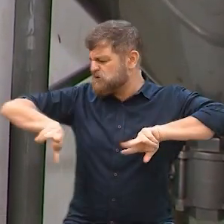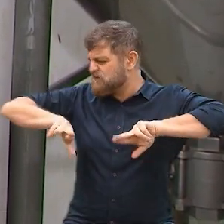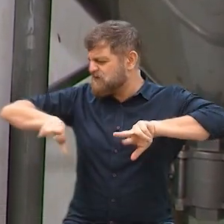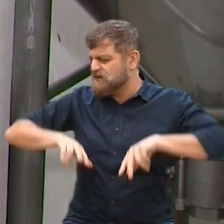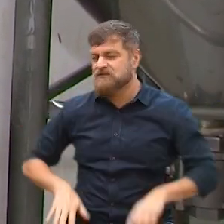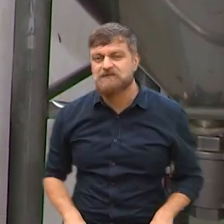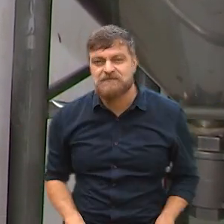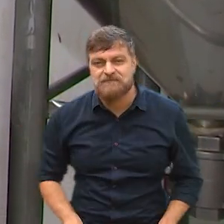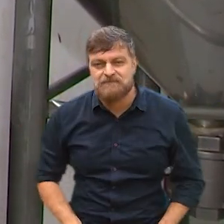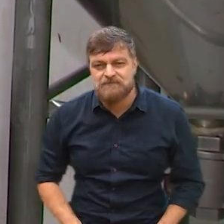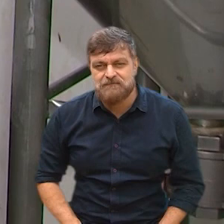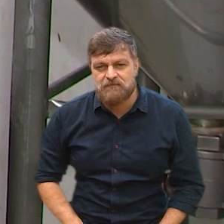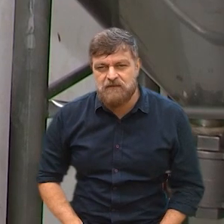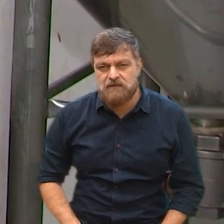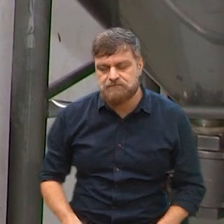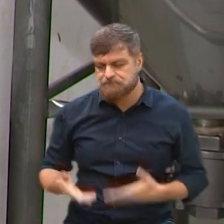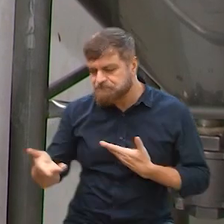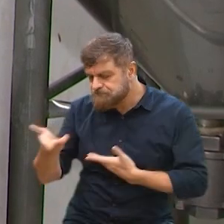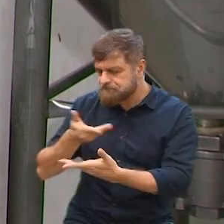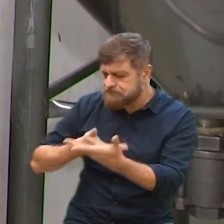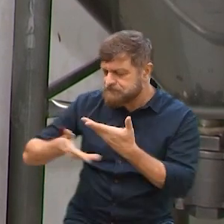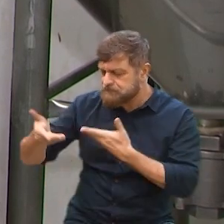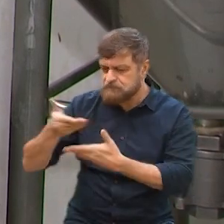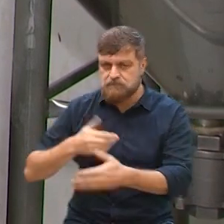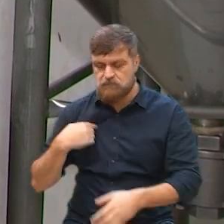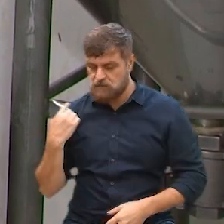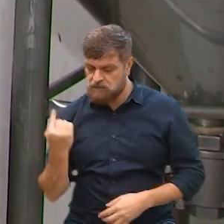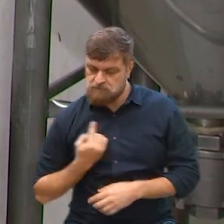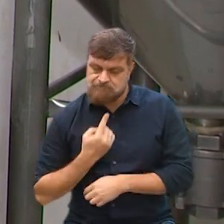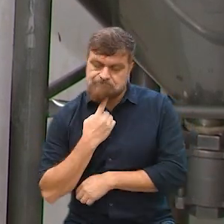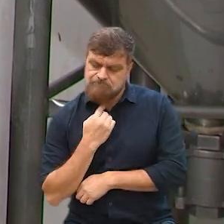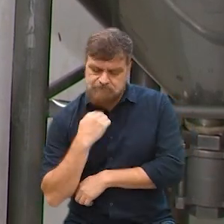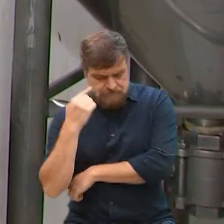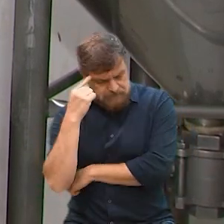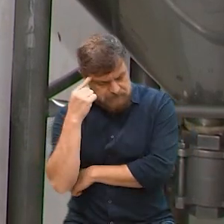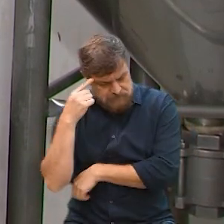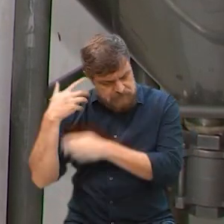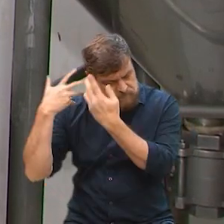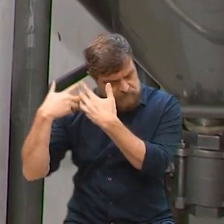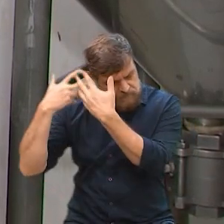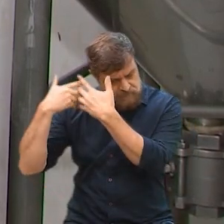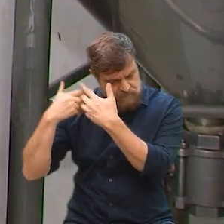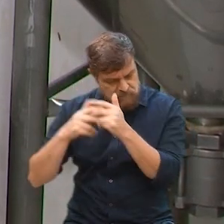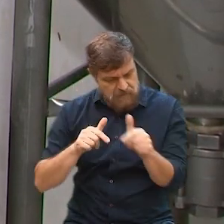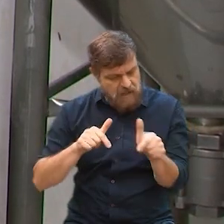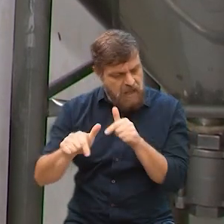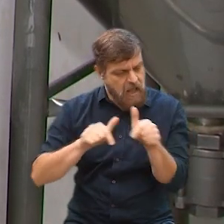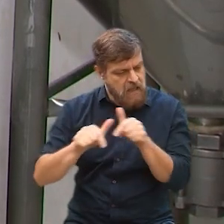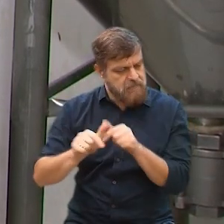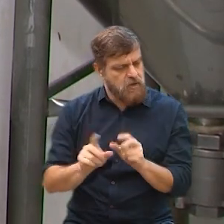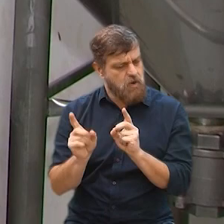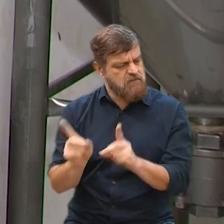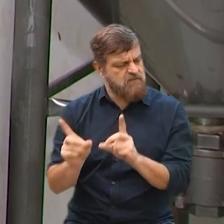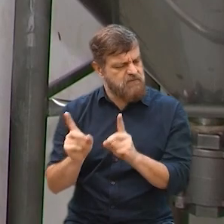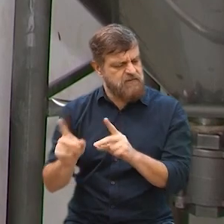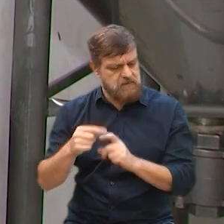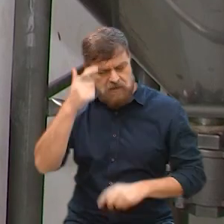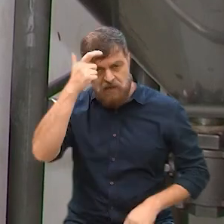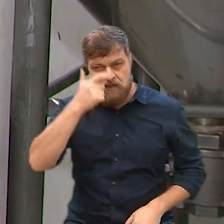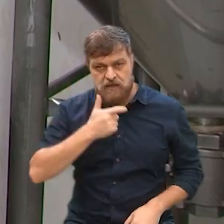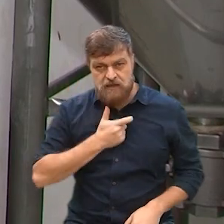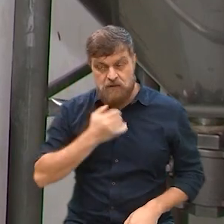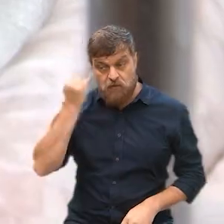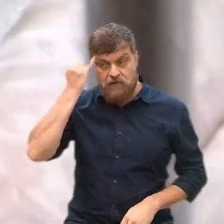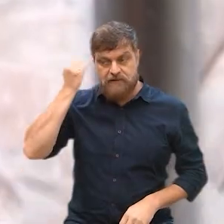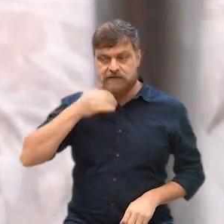né? E que estava surgindo para a gente. Nós trabalhamos com comércio há muito tempo e eu tinha guardado essa ideia,